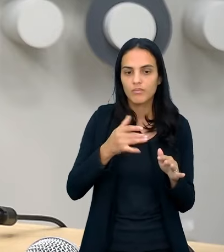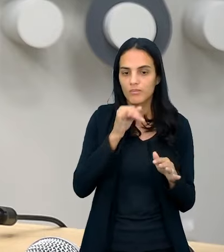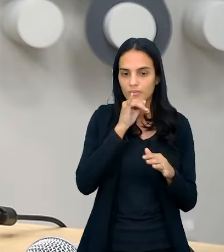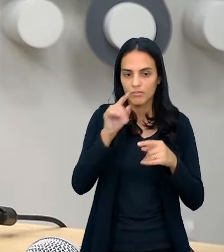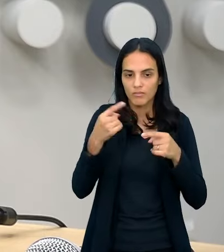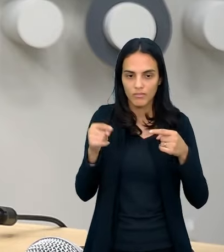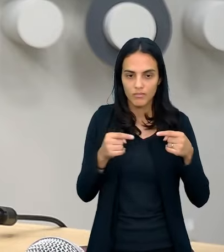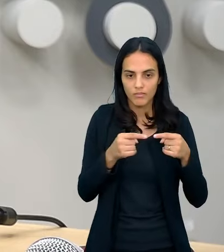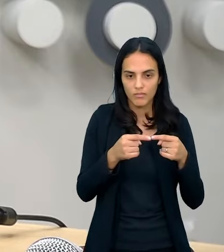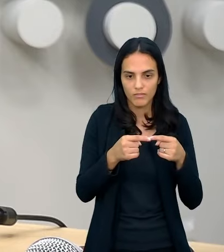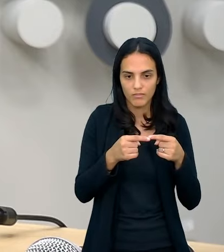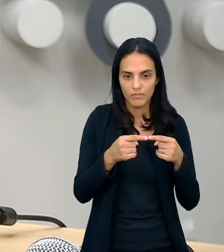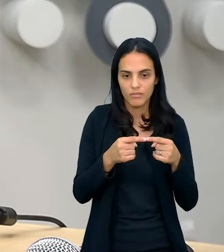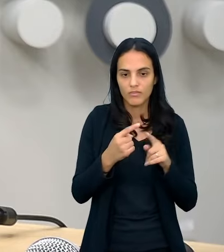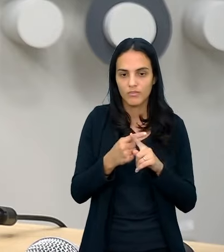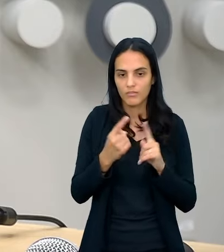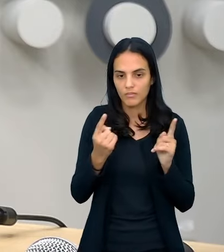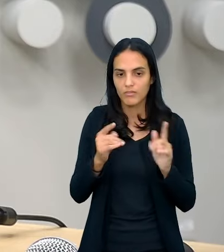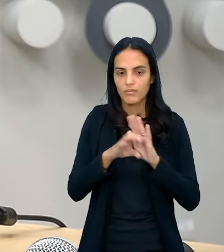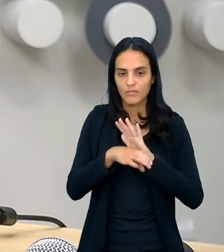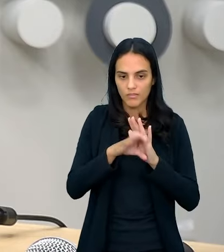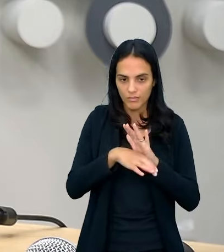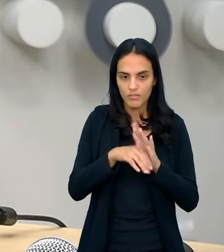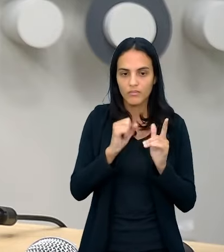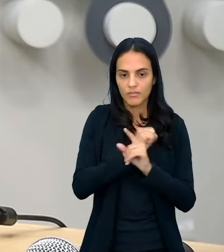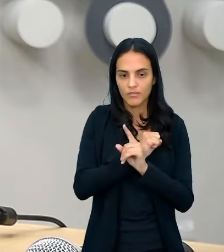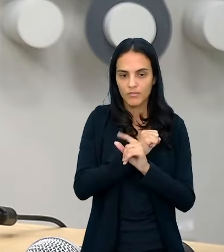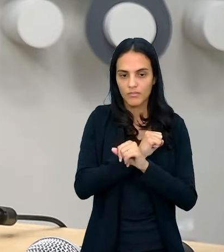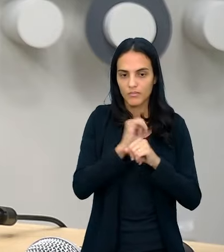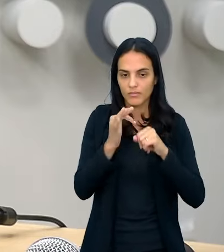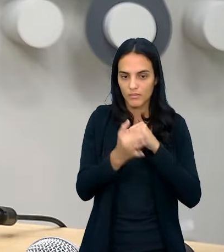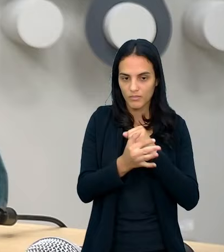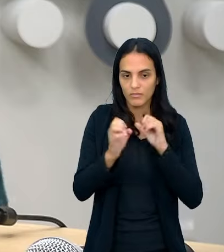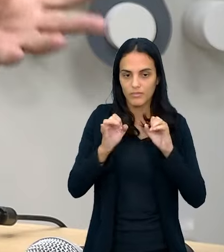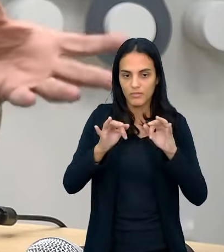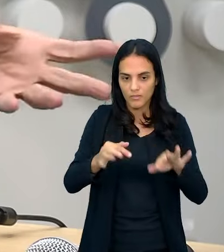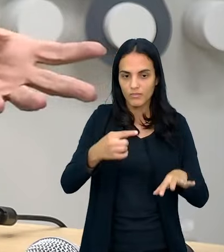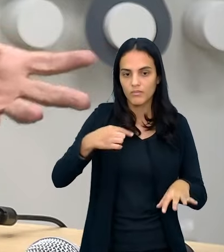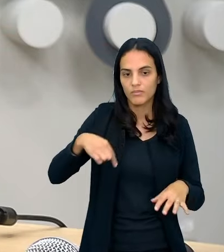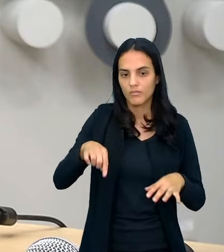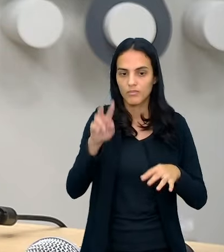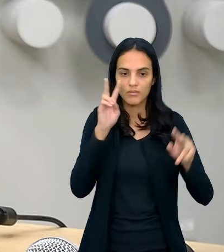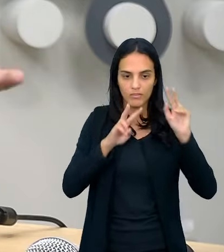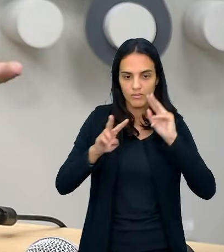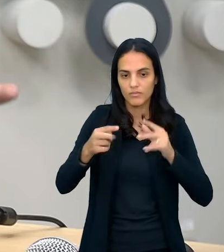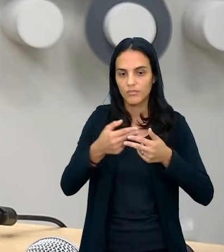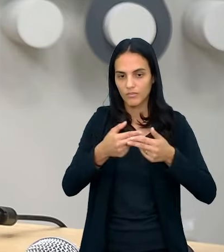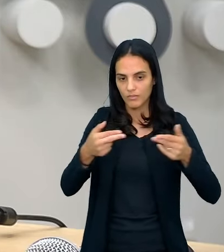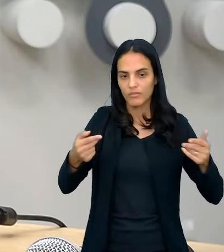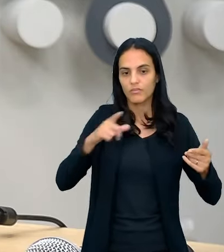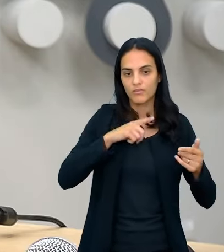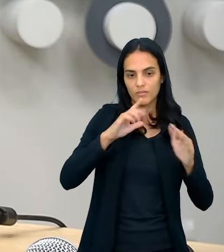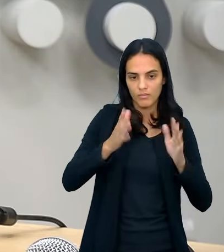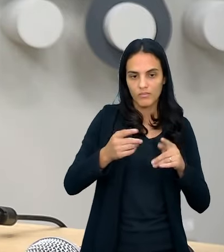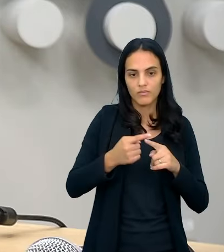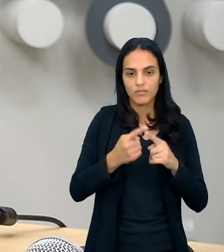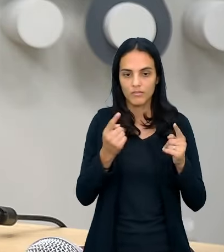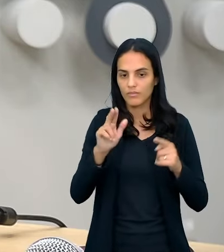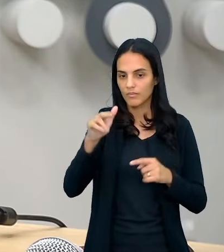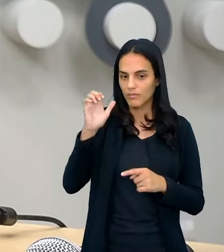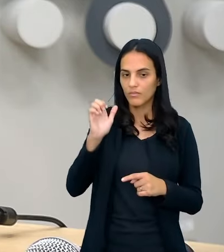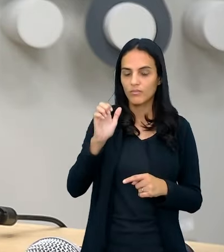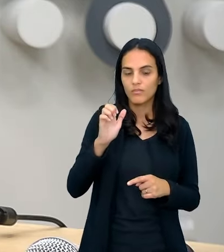objeto, né? E esse contexto de pandemia que a gente teve abriu uma porta gigantesca para a gente que já existia, mas nunca foi tão